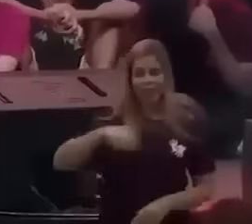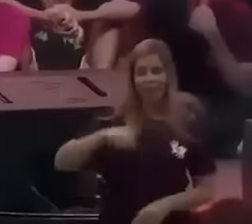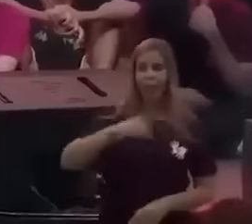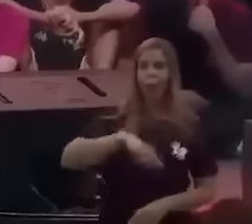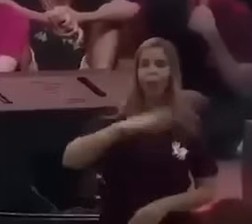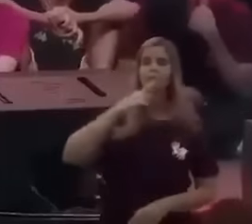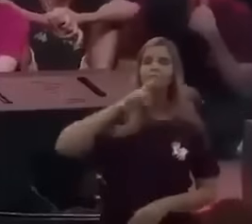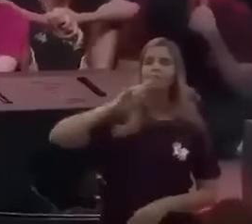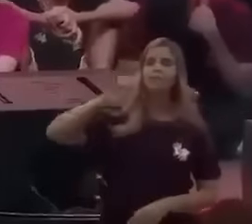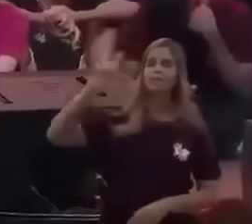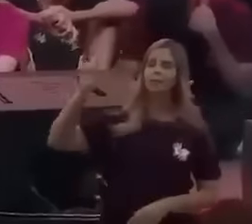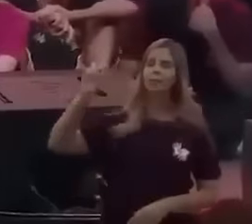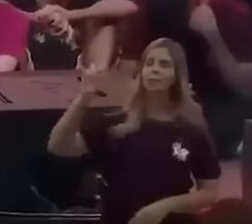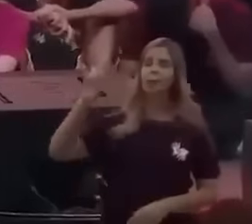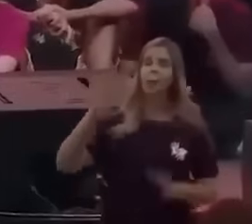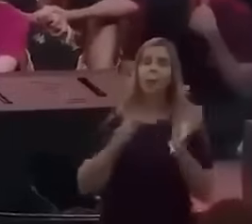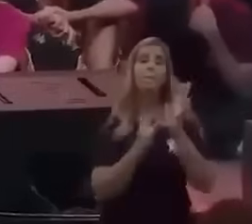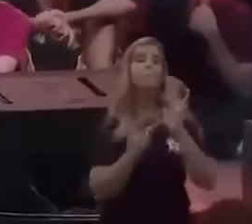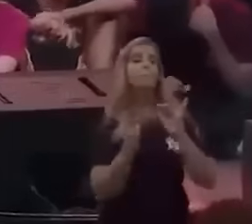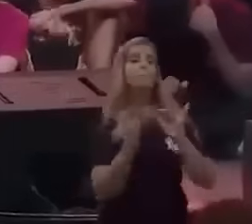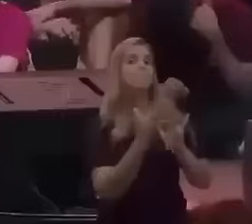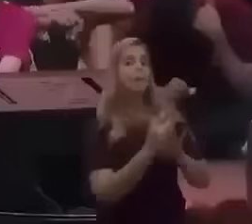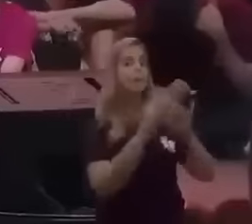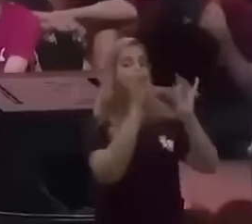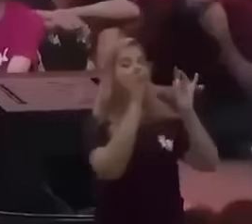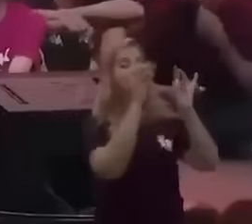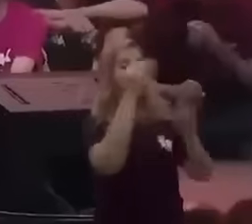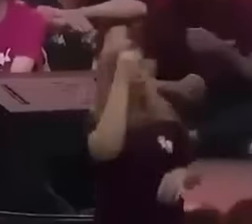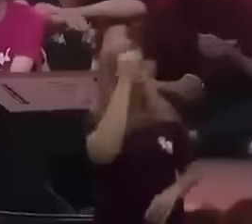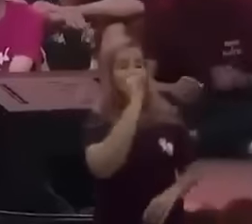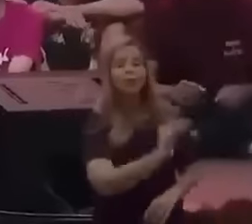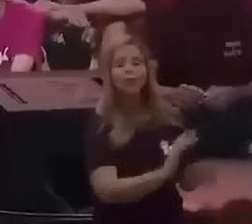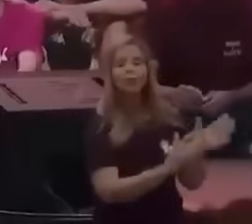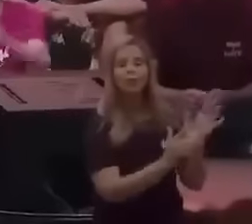Pedro desistiu de Jesus, mas Jesus não desistiu de Pedro.